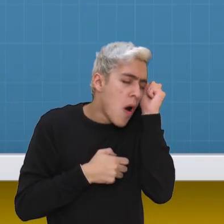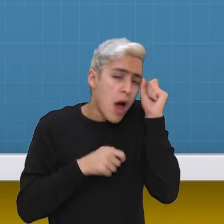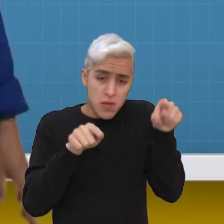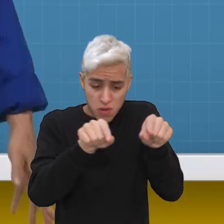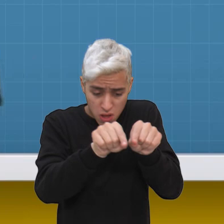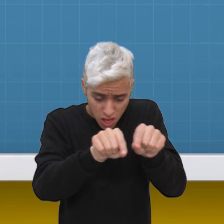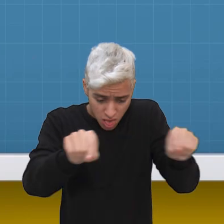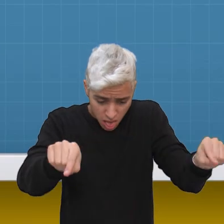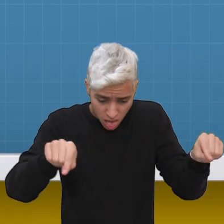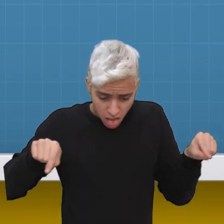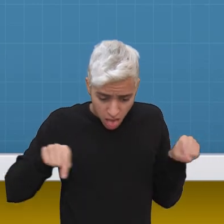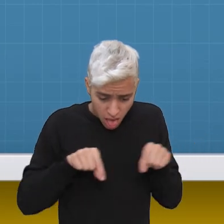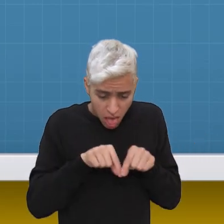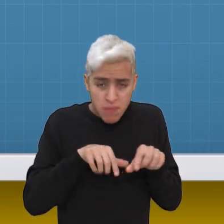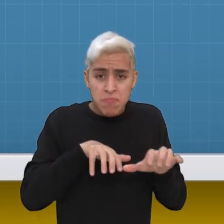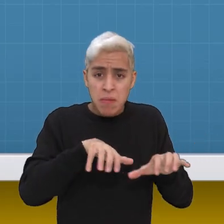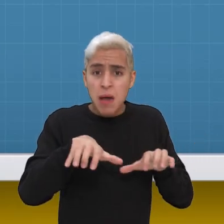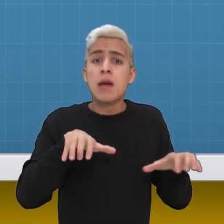durmo também.